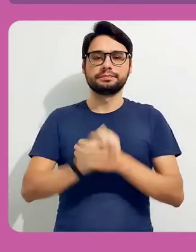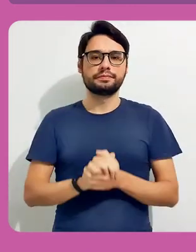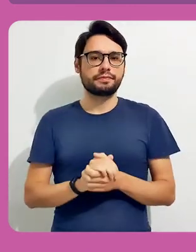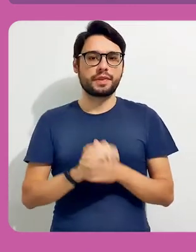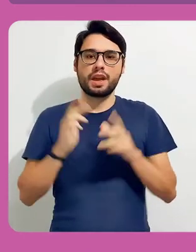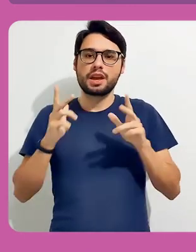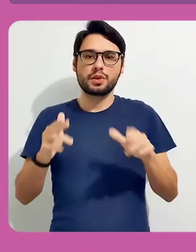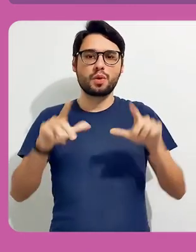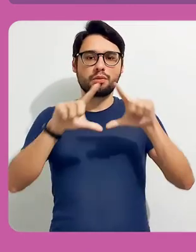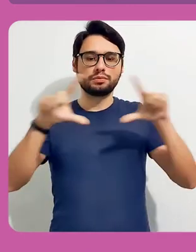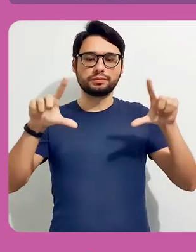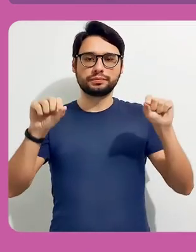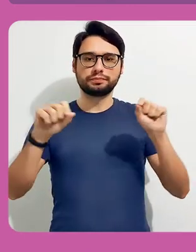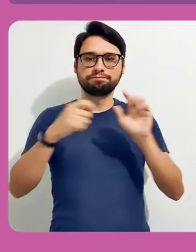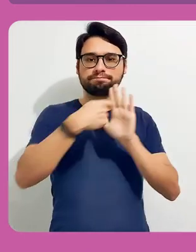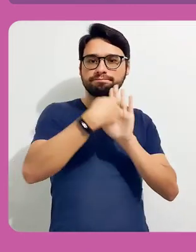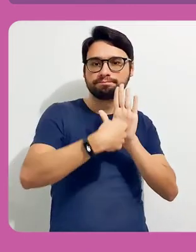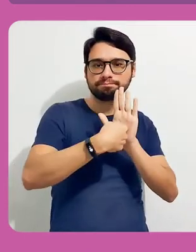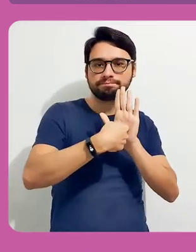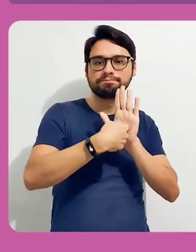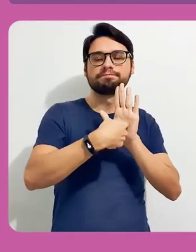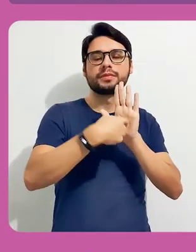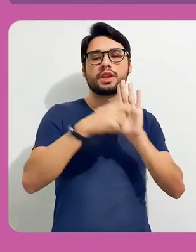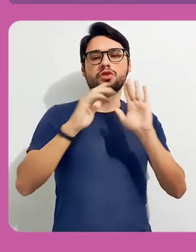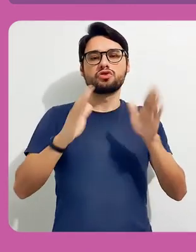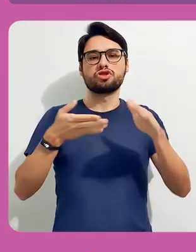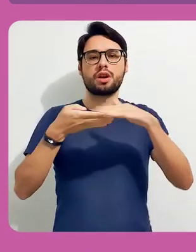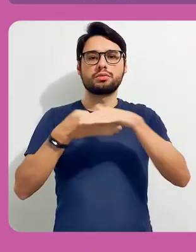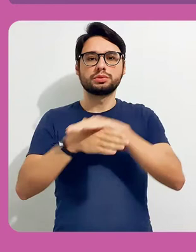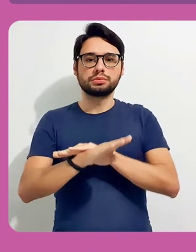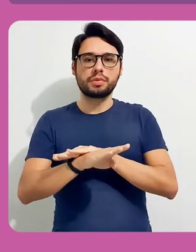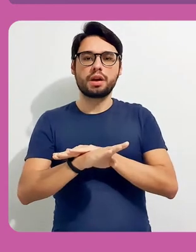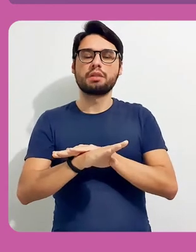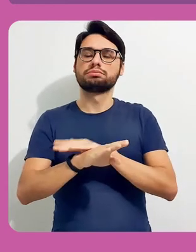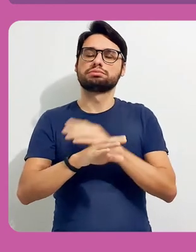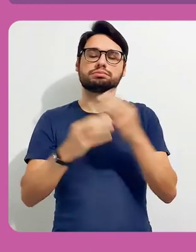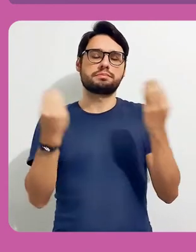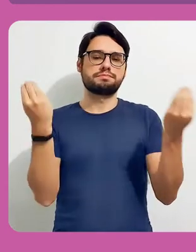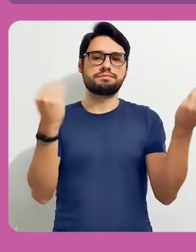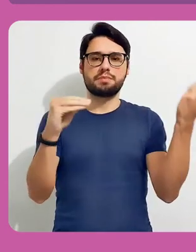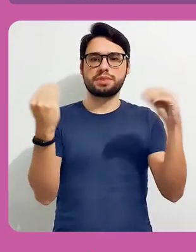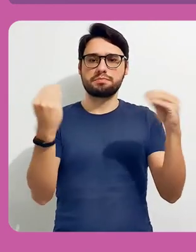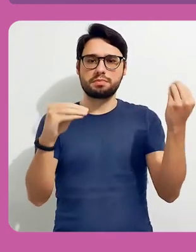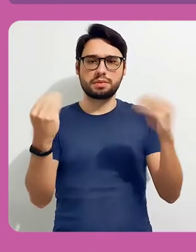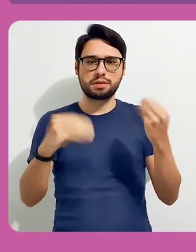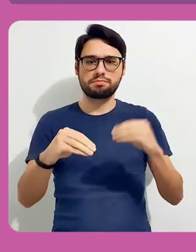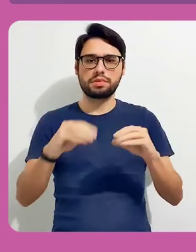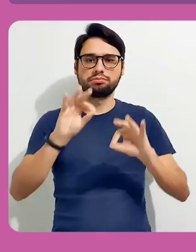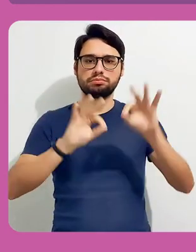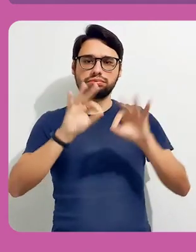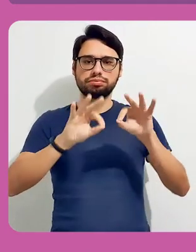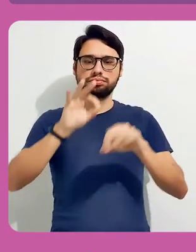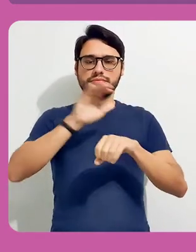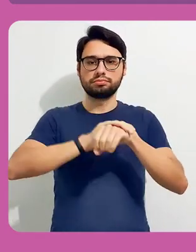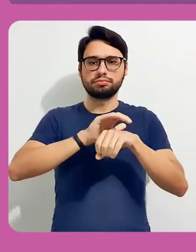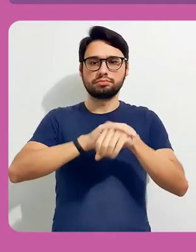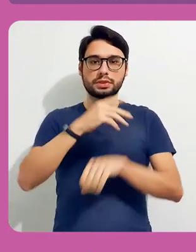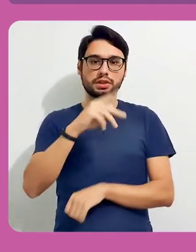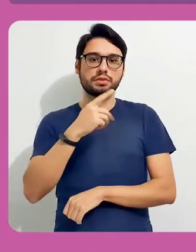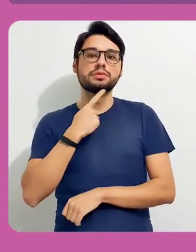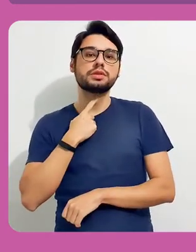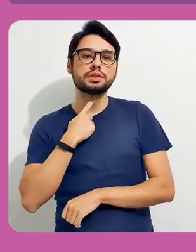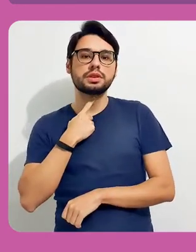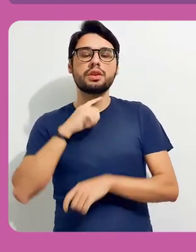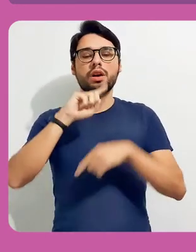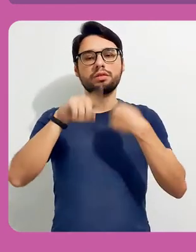texto. Então, o que você puder colocar aqui no editor de texto é o que vai aparecer na sua página web.